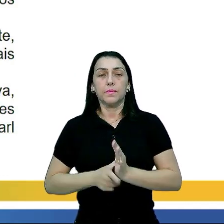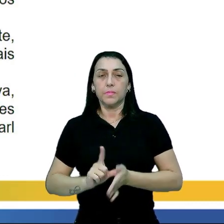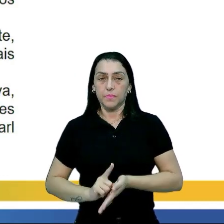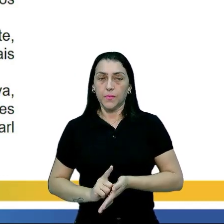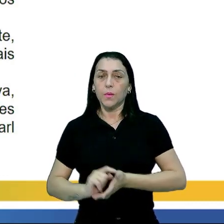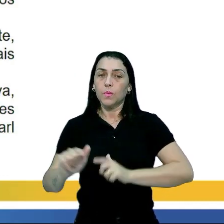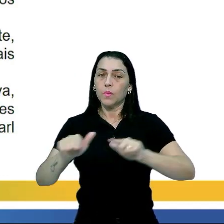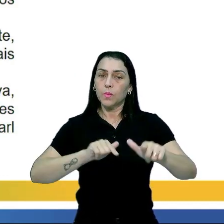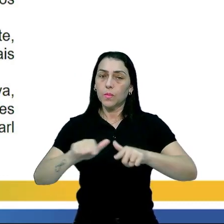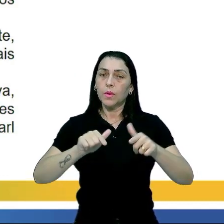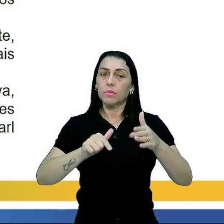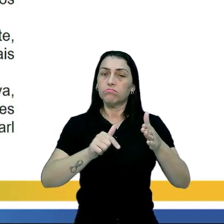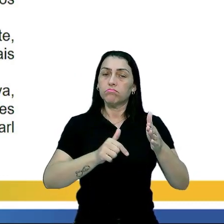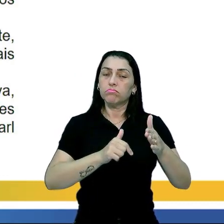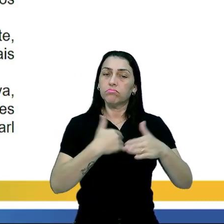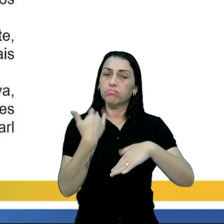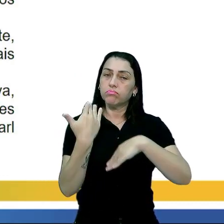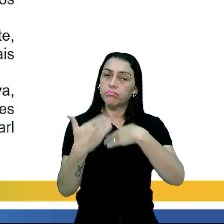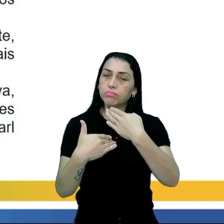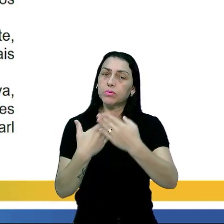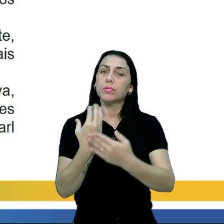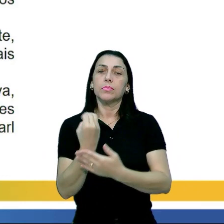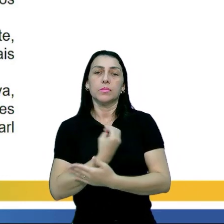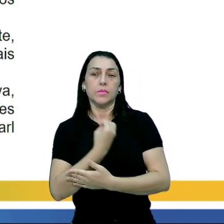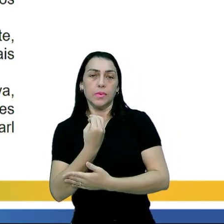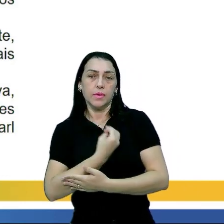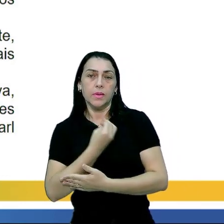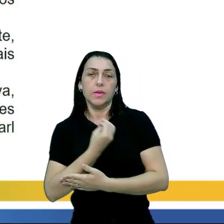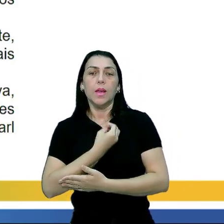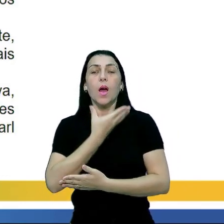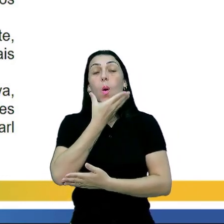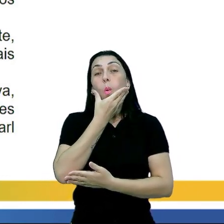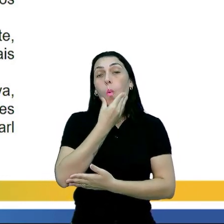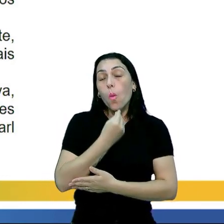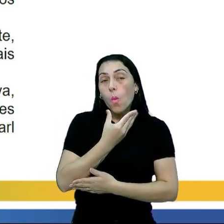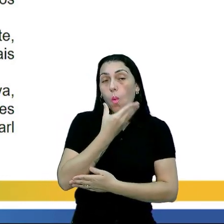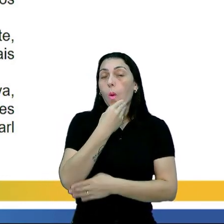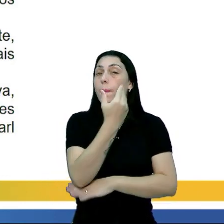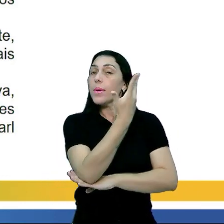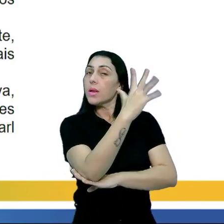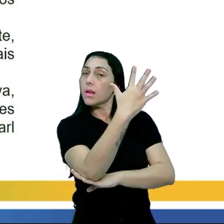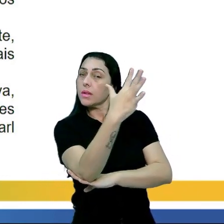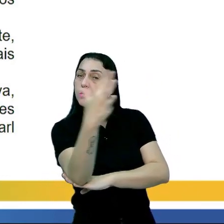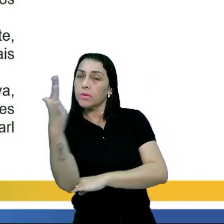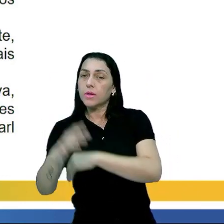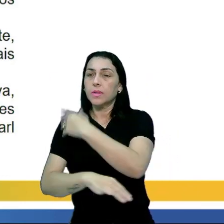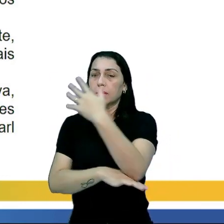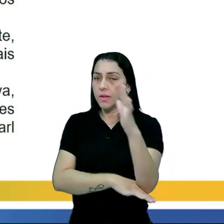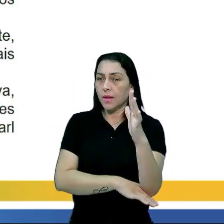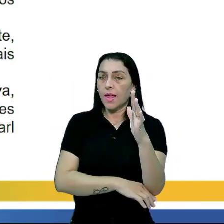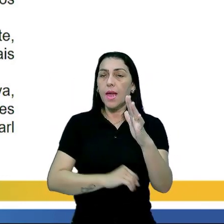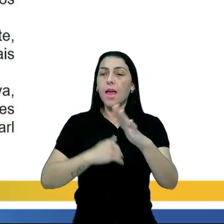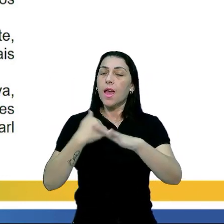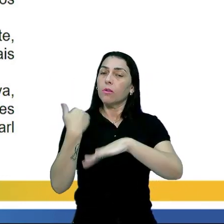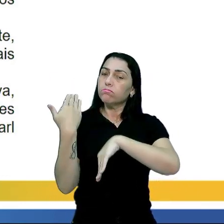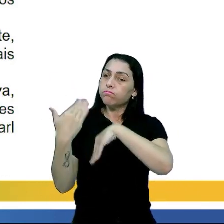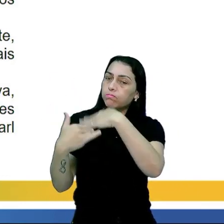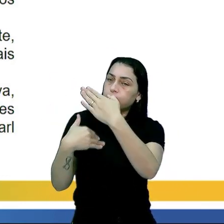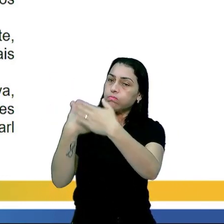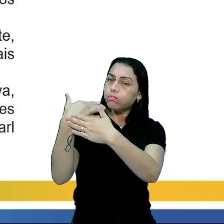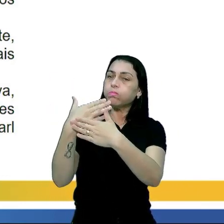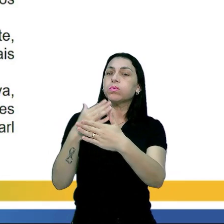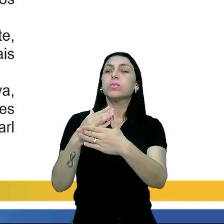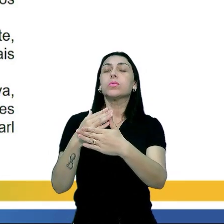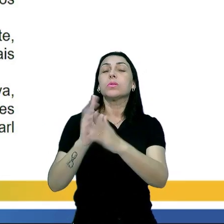Antes de tudo, o trabalho é um processo de quem participam o homem e a natureza.